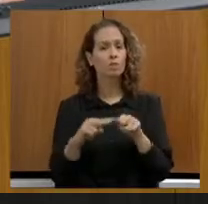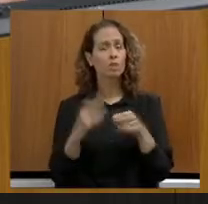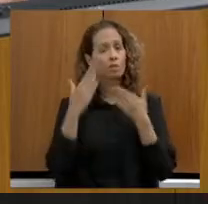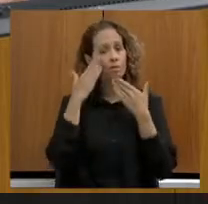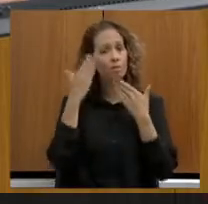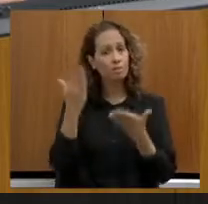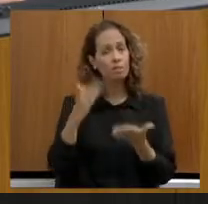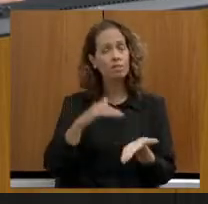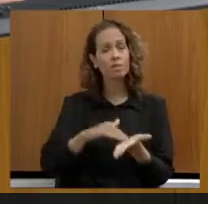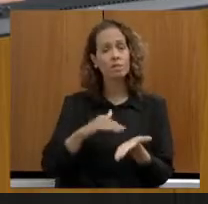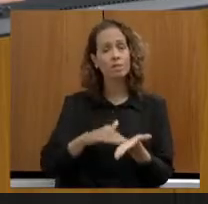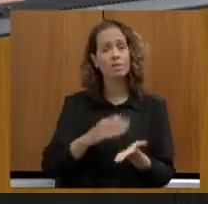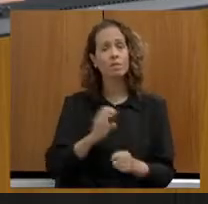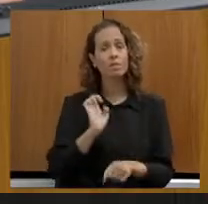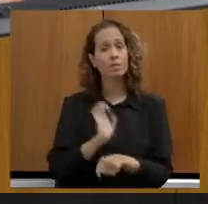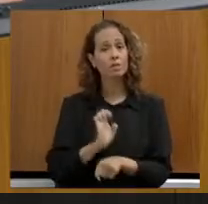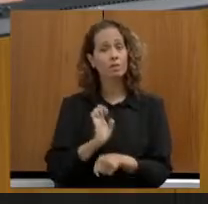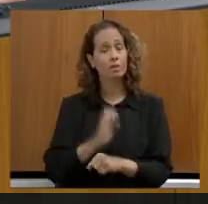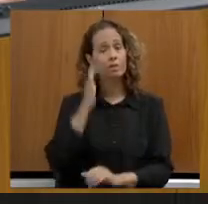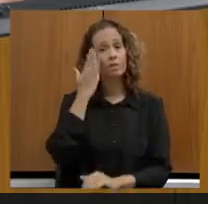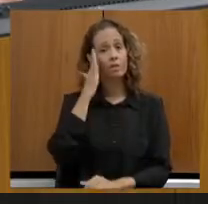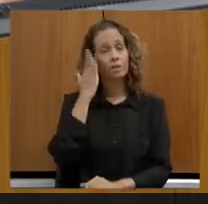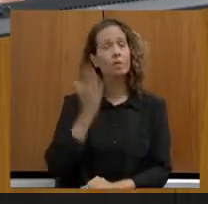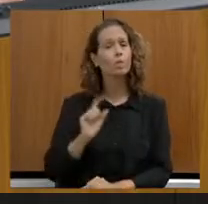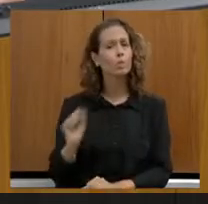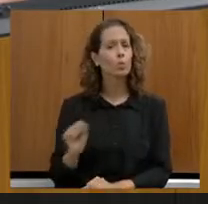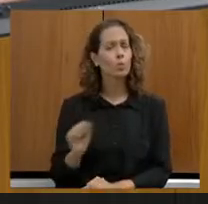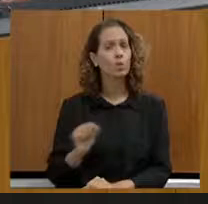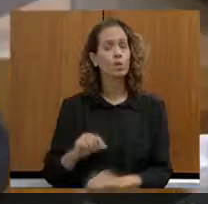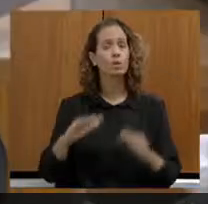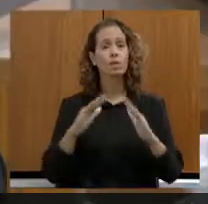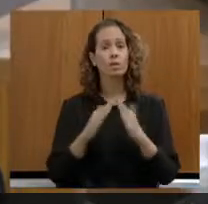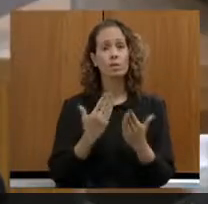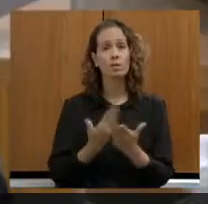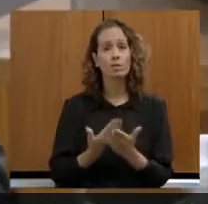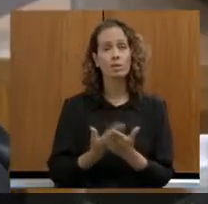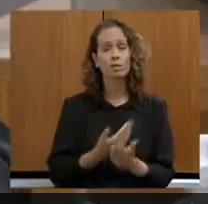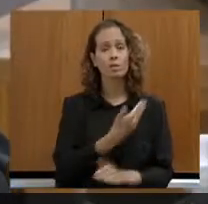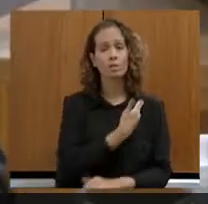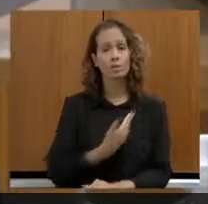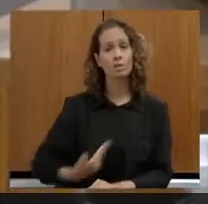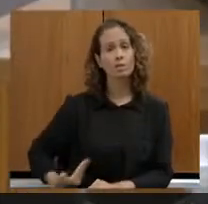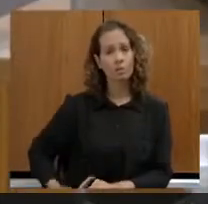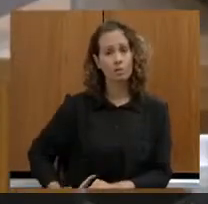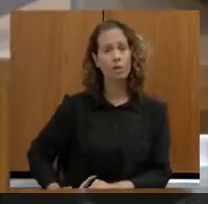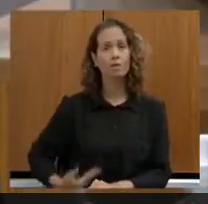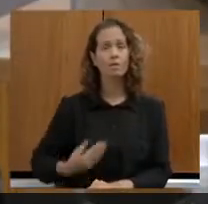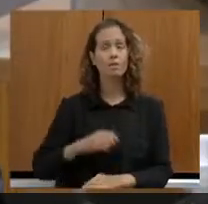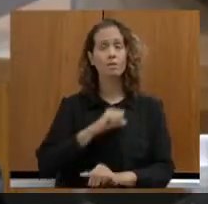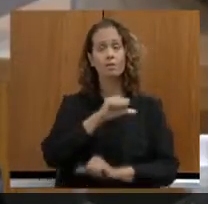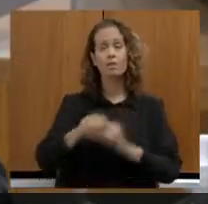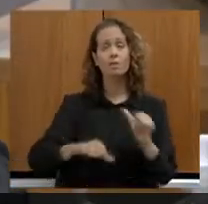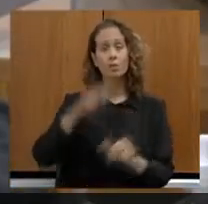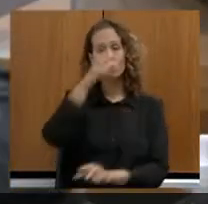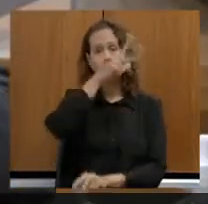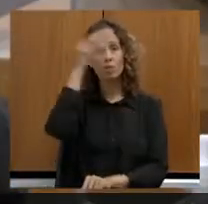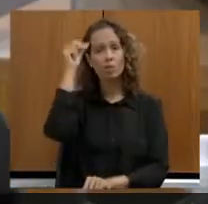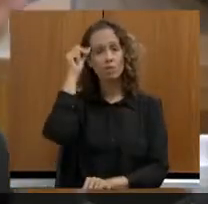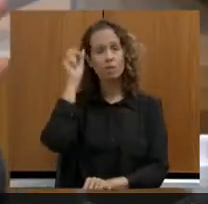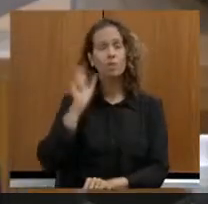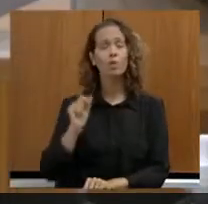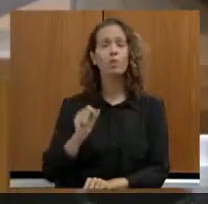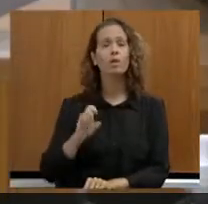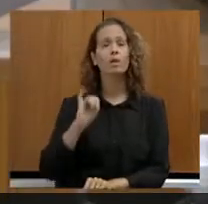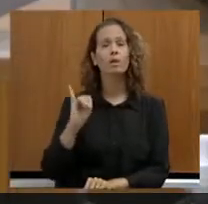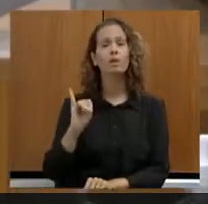da Secretaria de Estado que entendeu que as escolas estaduais que estavam sendo municipalizados era